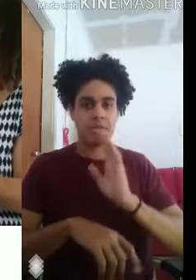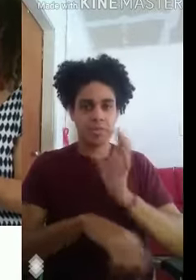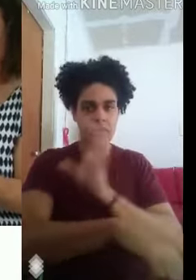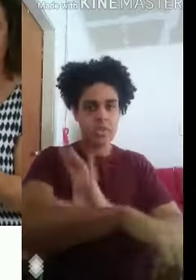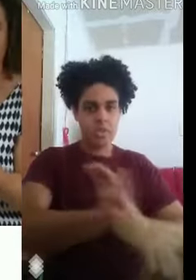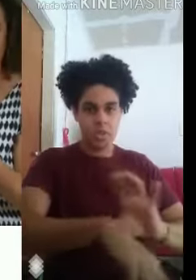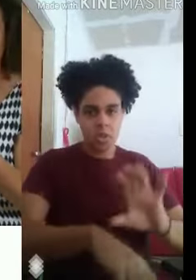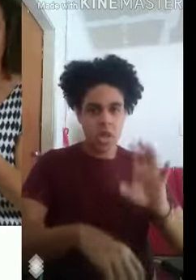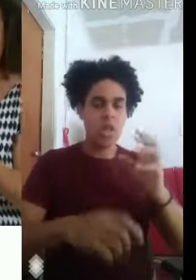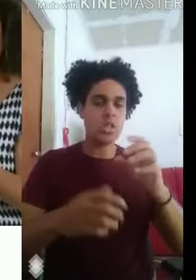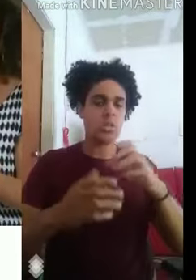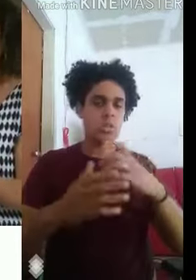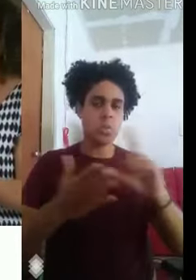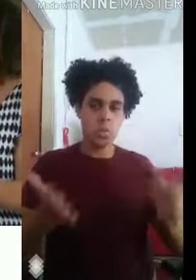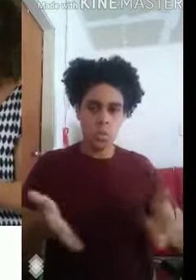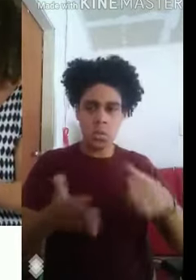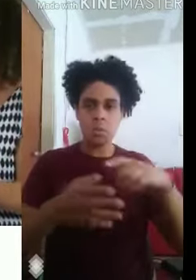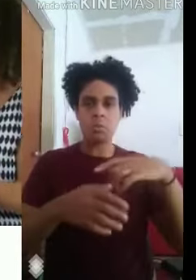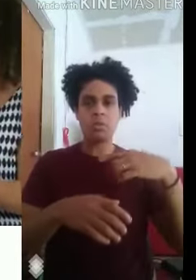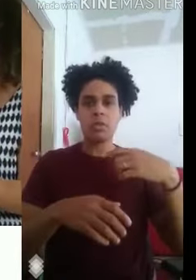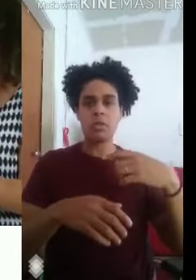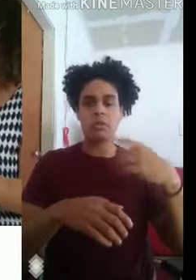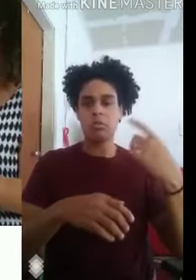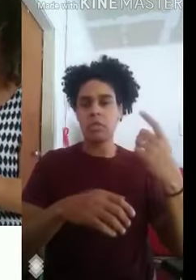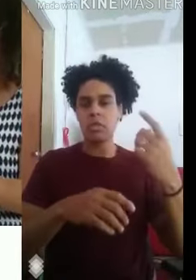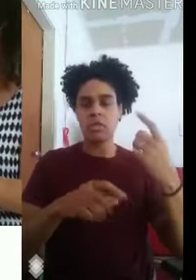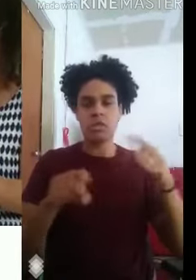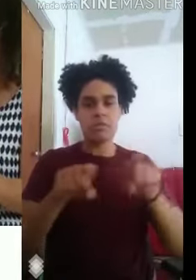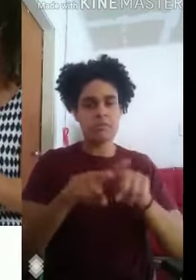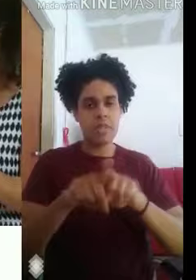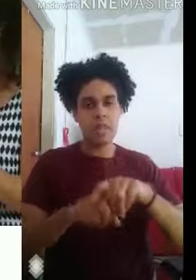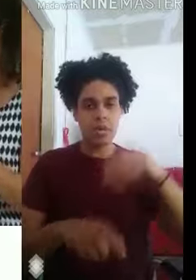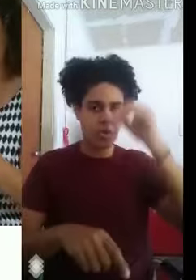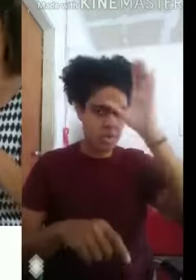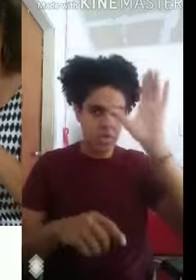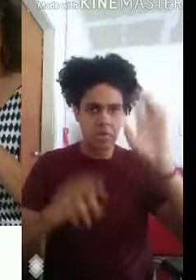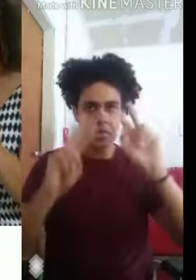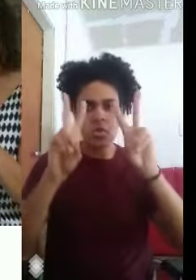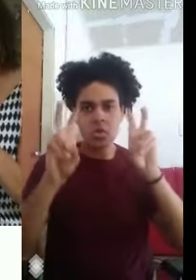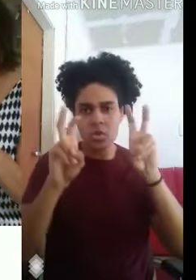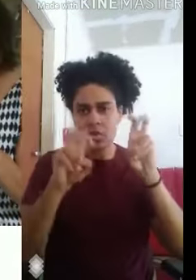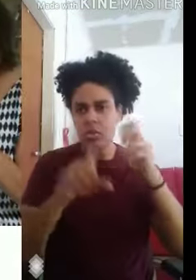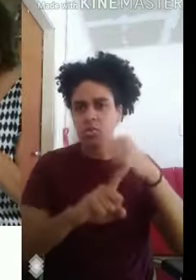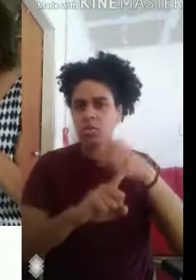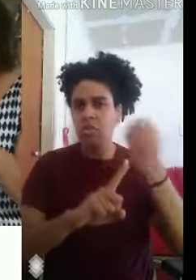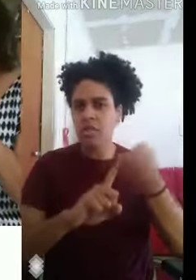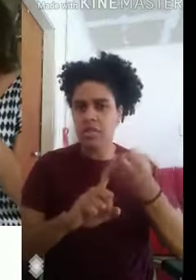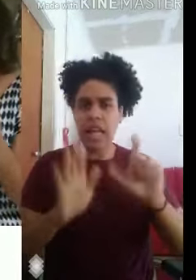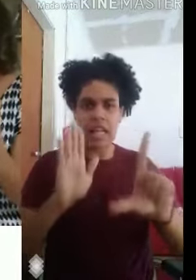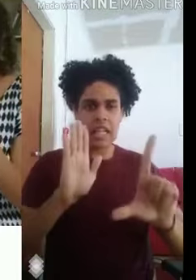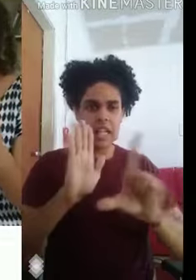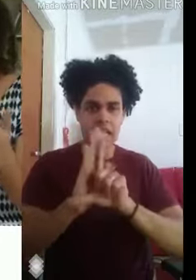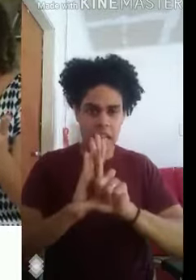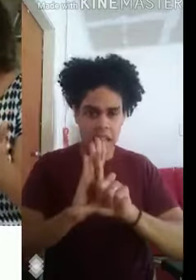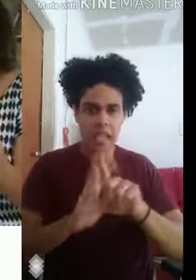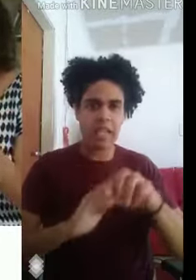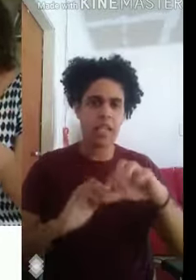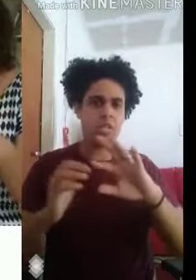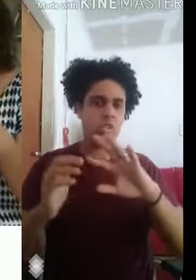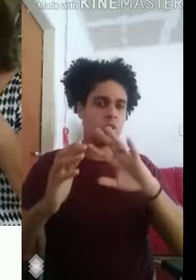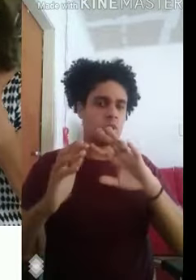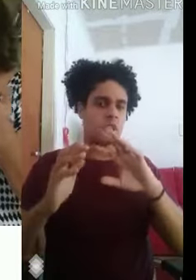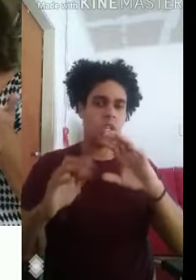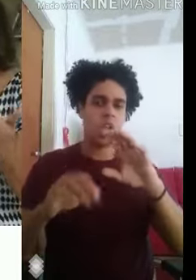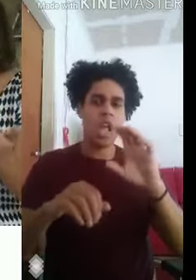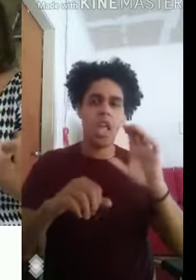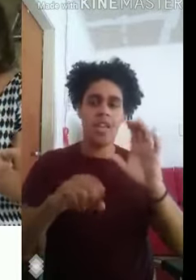com as notícias, com as estatísticas que são publicadas, o conhecimento sobre a sociedade, as leis, os